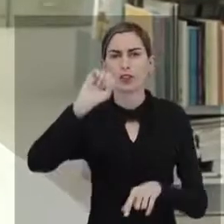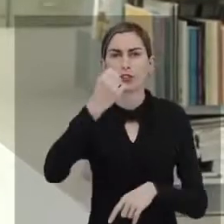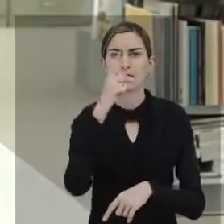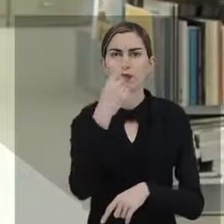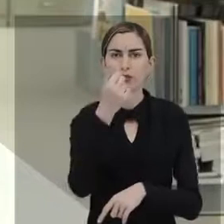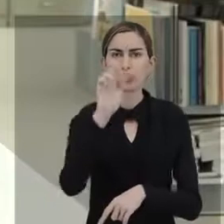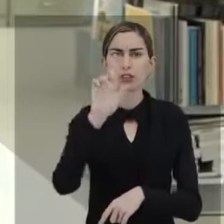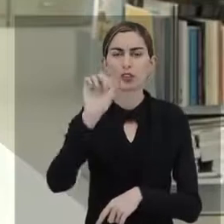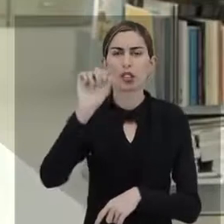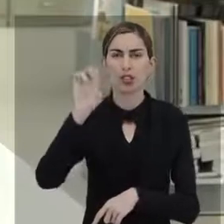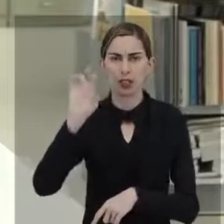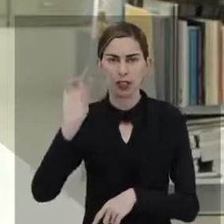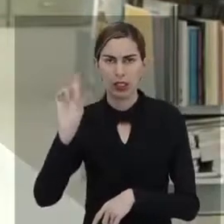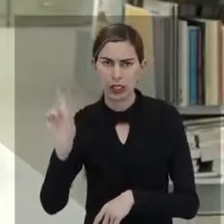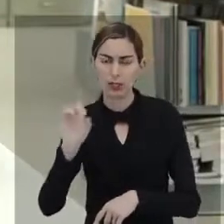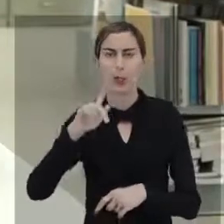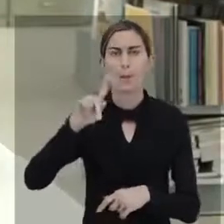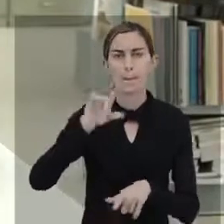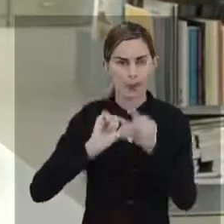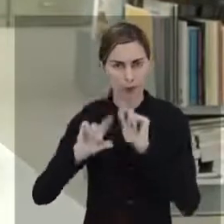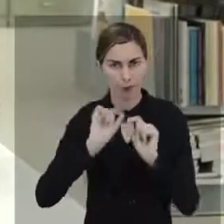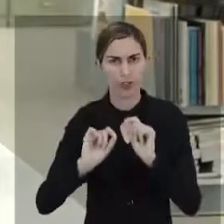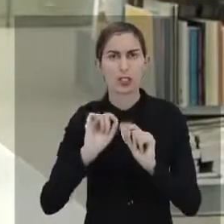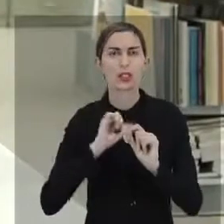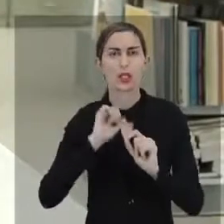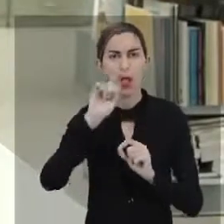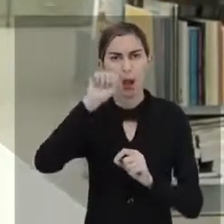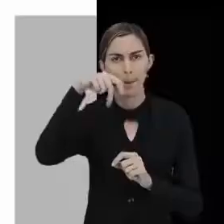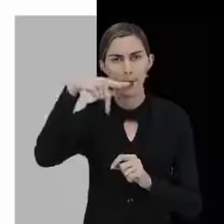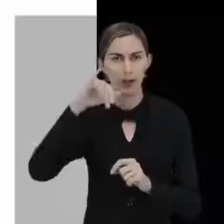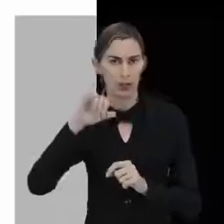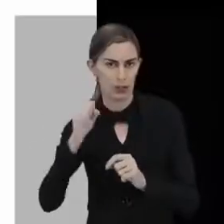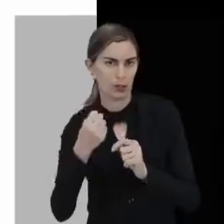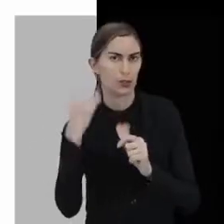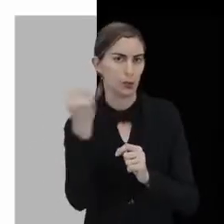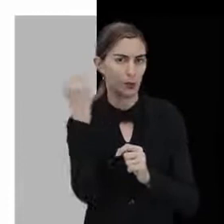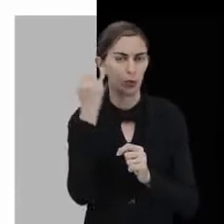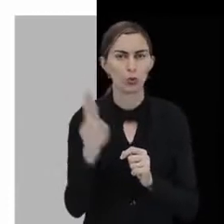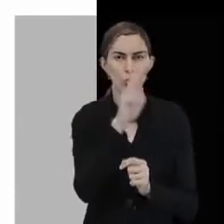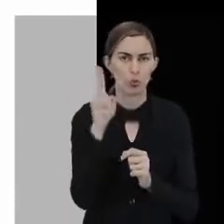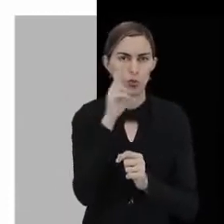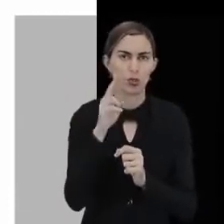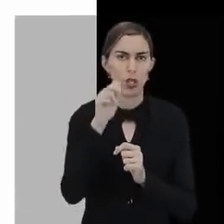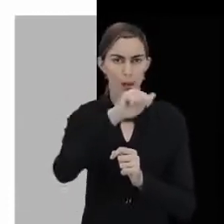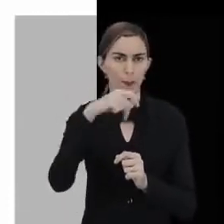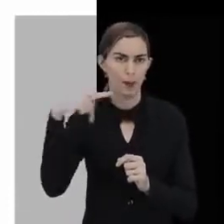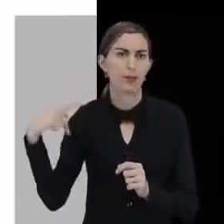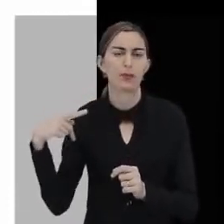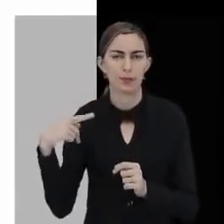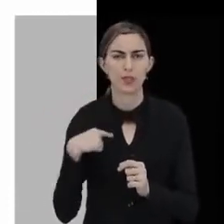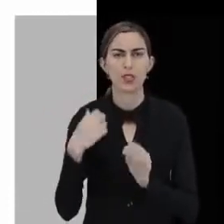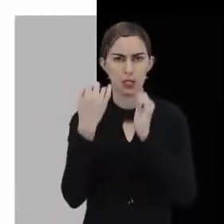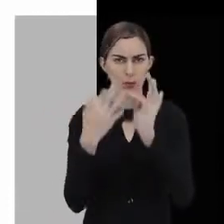Preference e sobre algumas outras APIs importantes que você pode usar na sua aplicação. Então, falando um pouco do